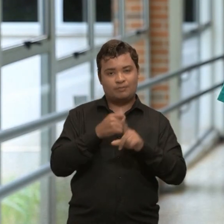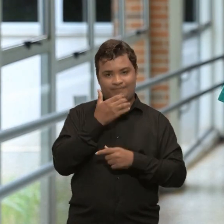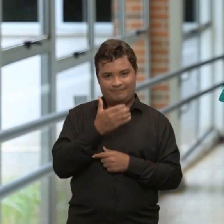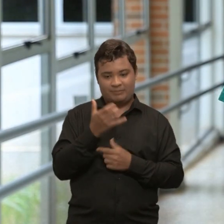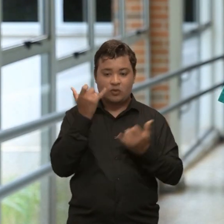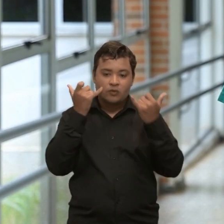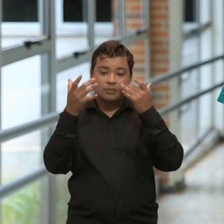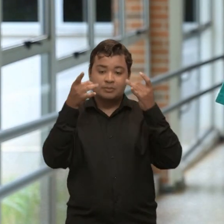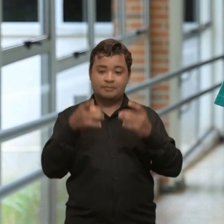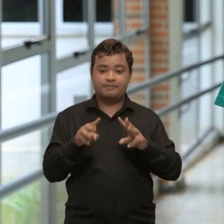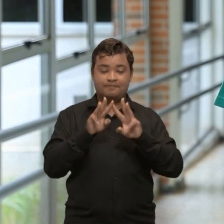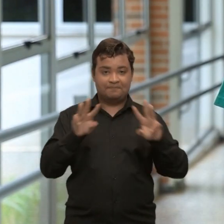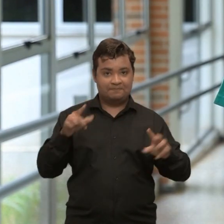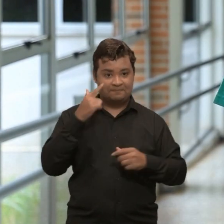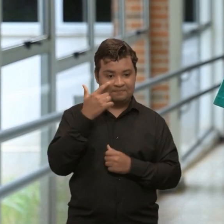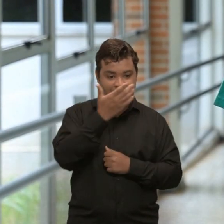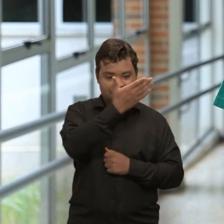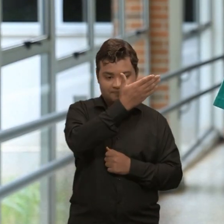pelo site